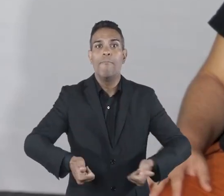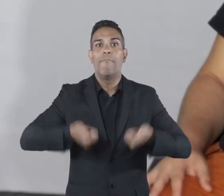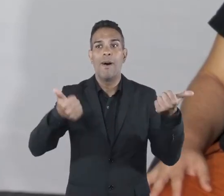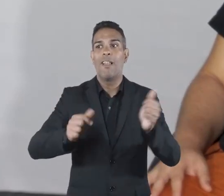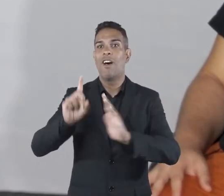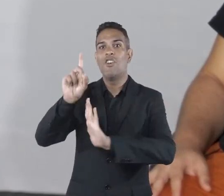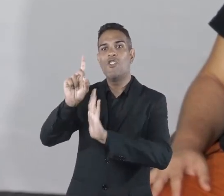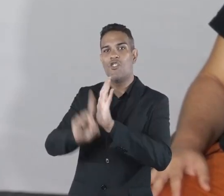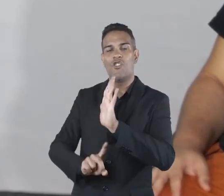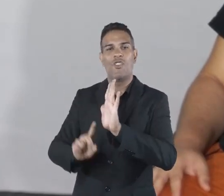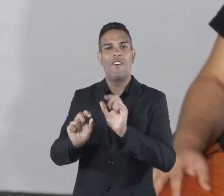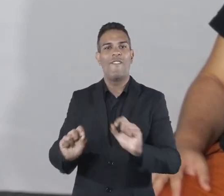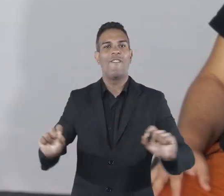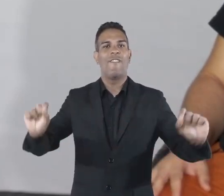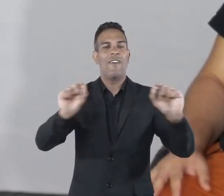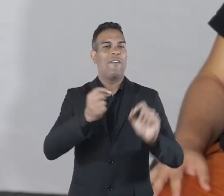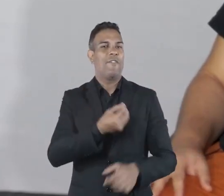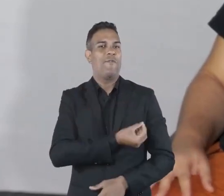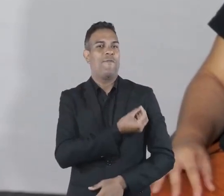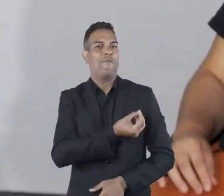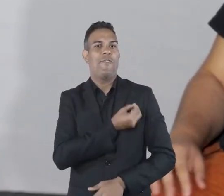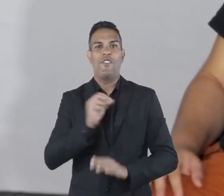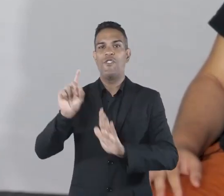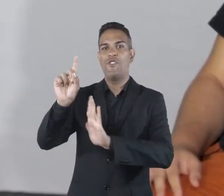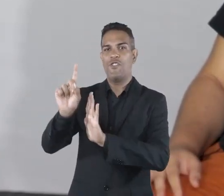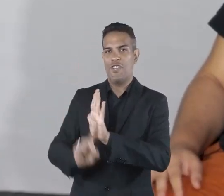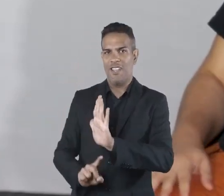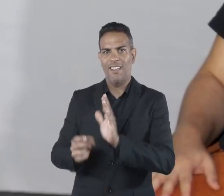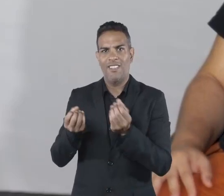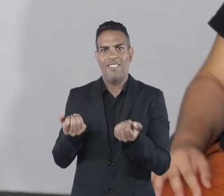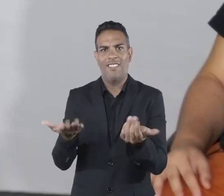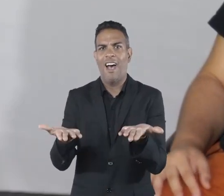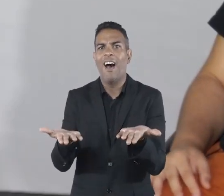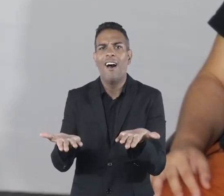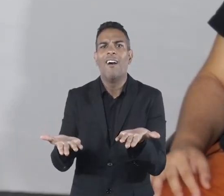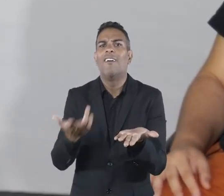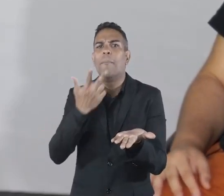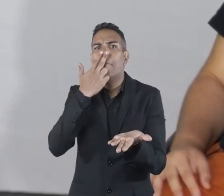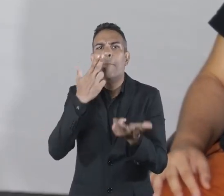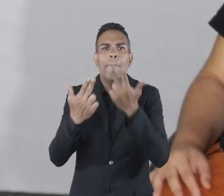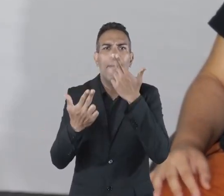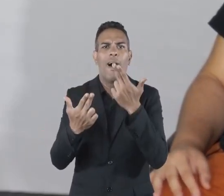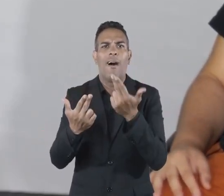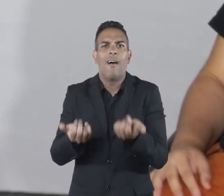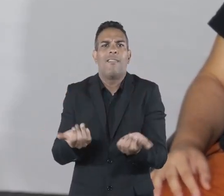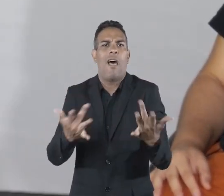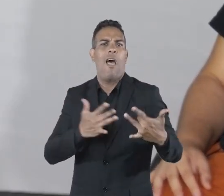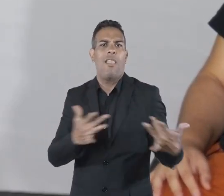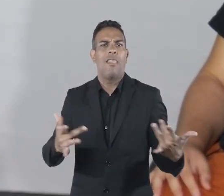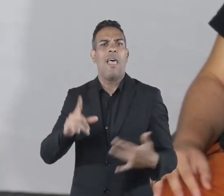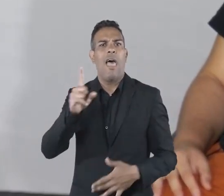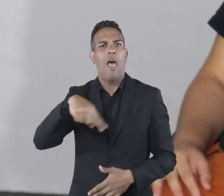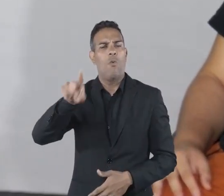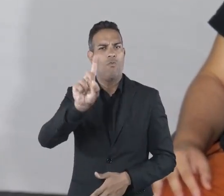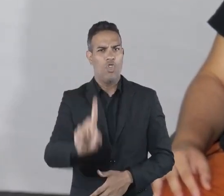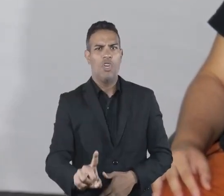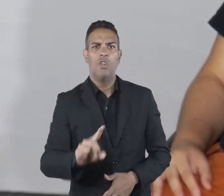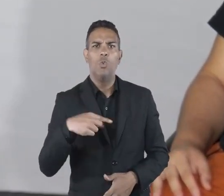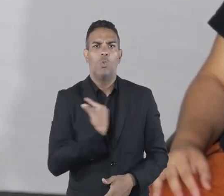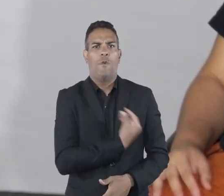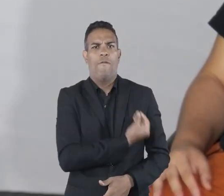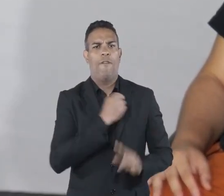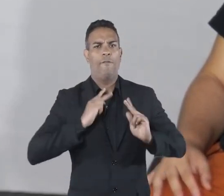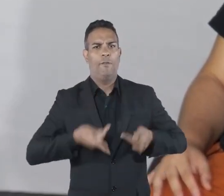para manter esse direito presente. Porque um direito não é a metade, não é um favor, é um